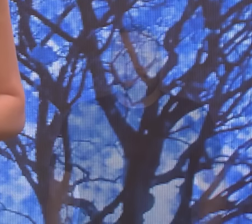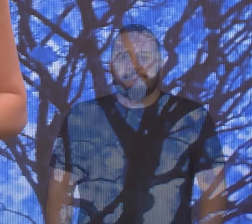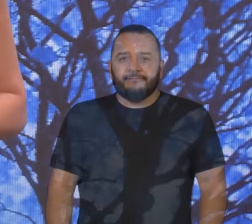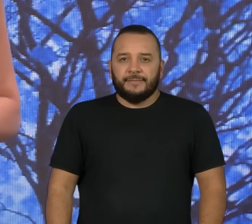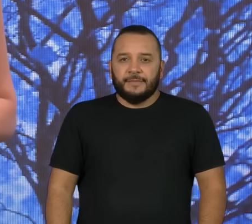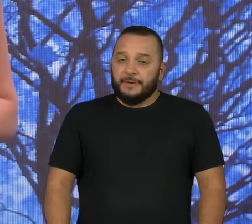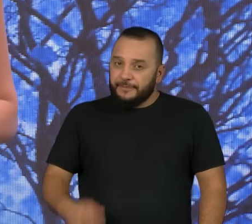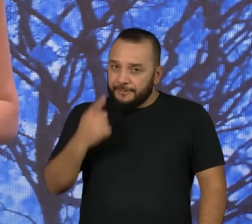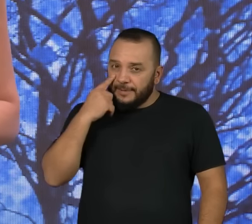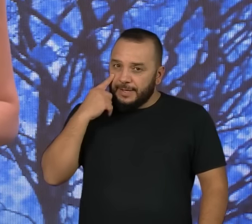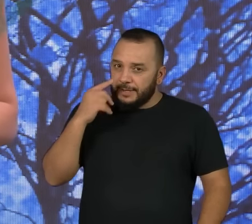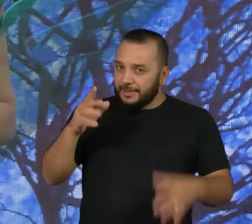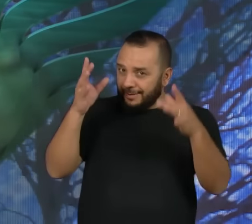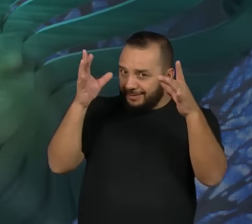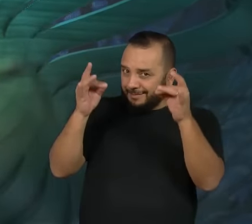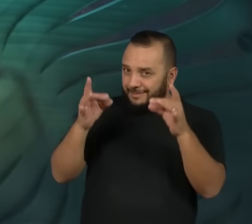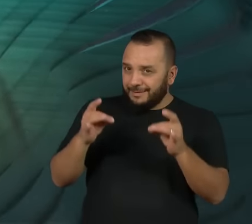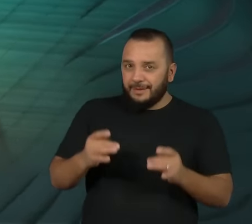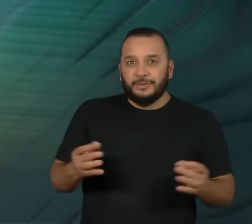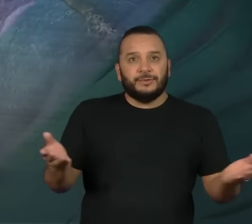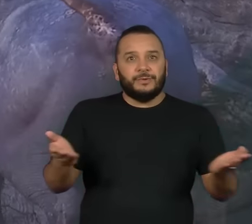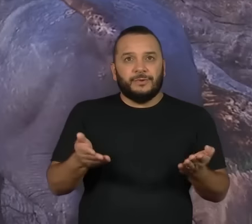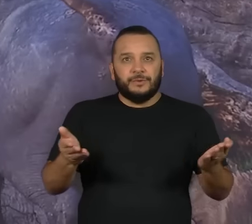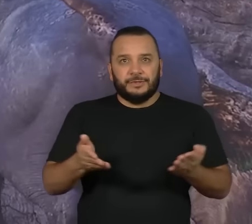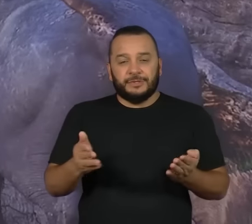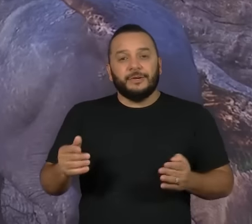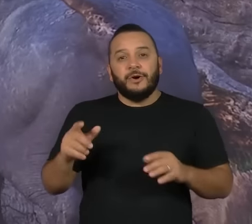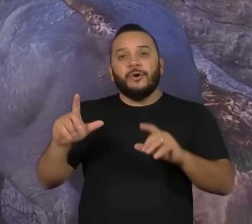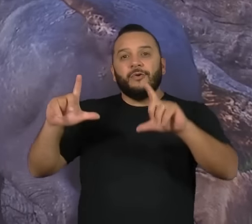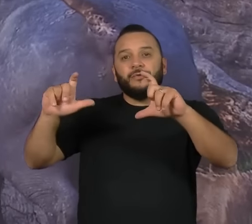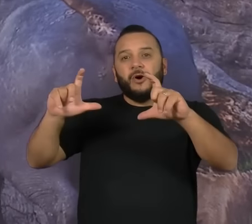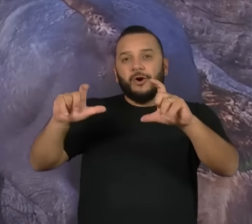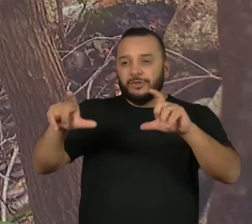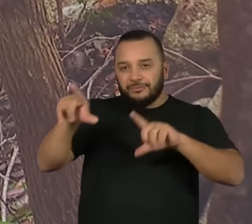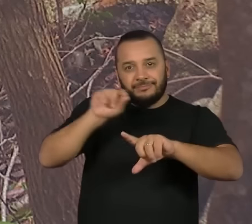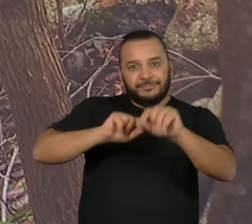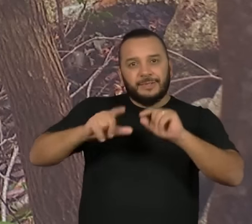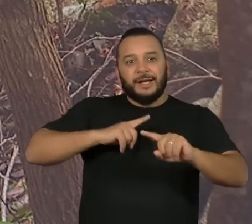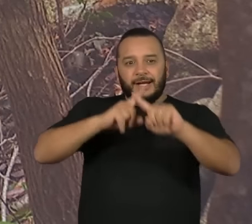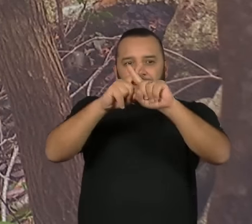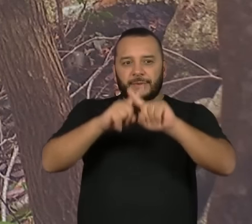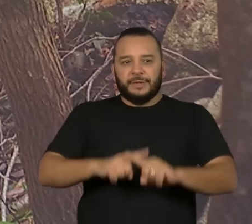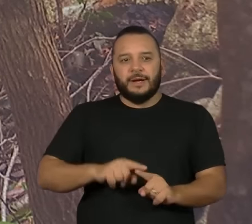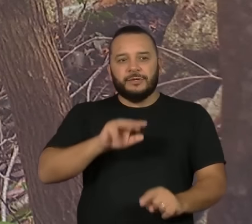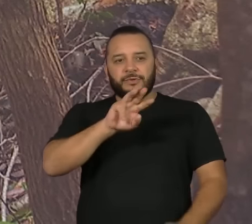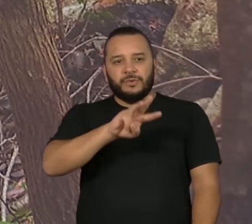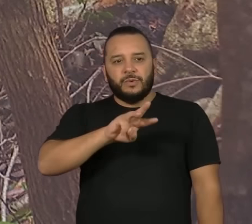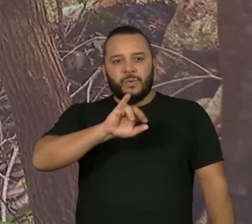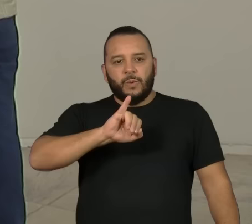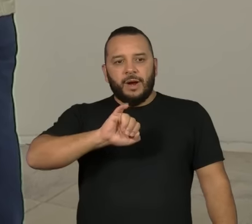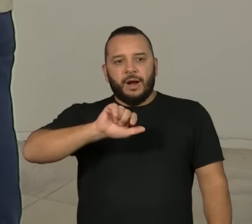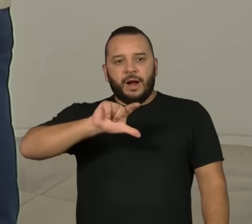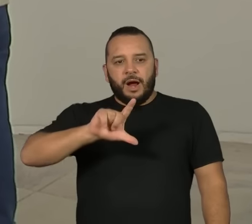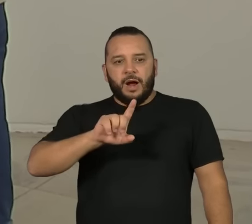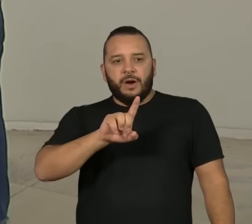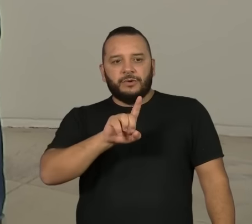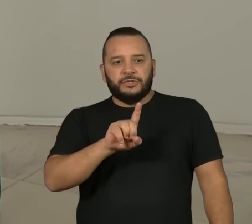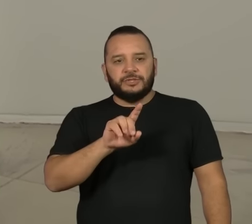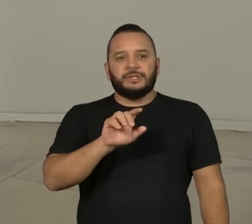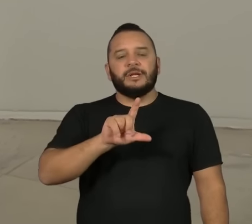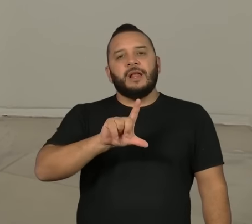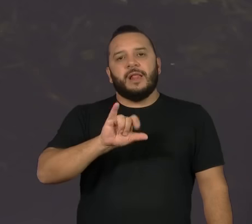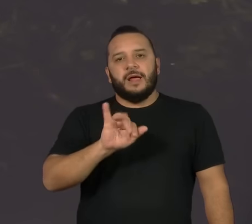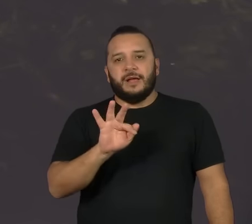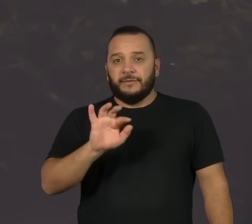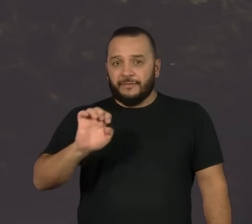Veja os detalhes. Seleção de fotos do concurso Wildlife Photographer of the Year está em exposição em